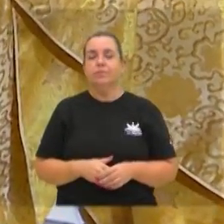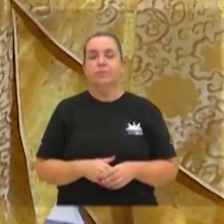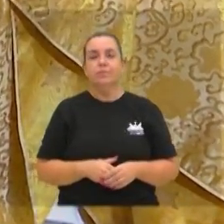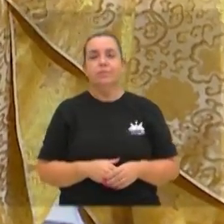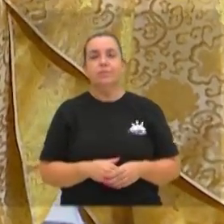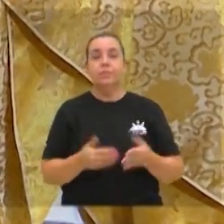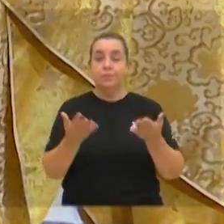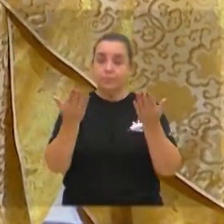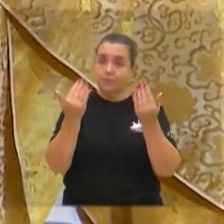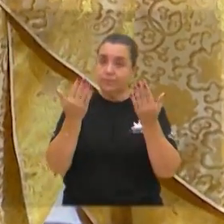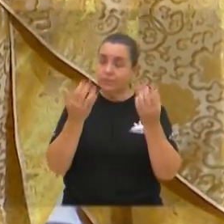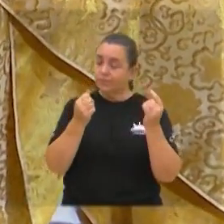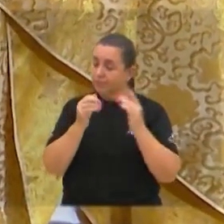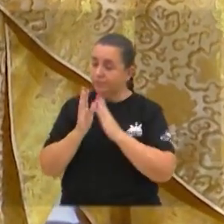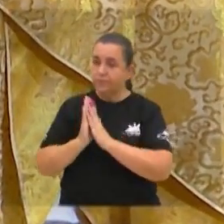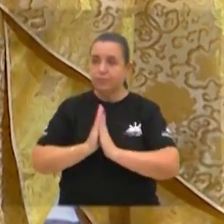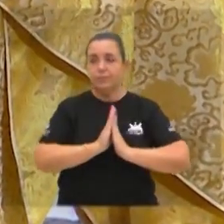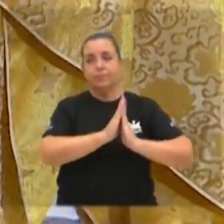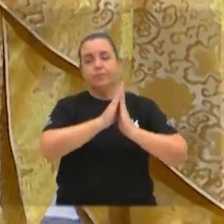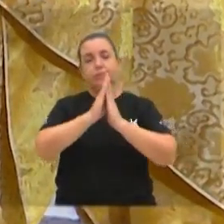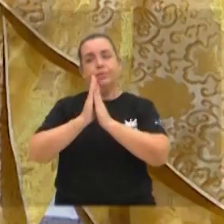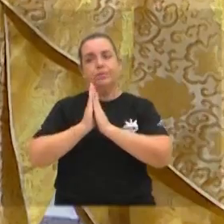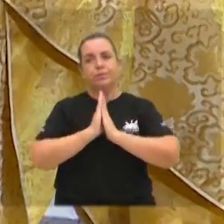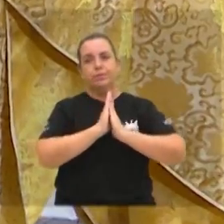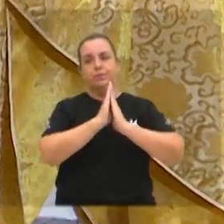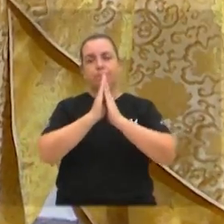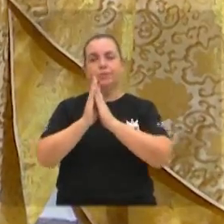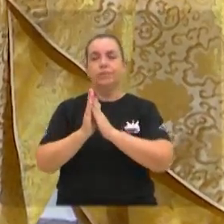Salvador. Ouvinde,